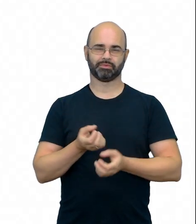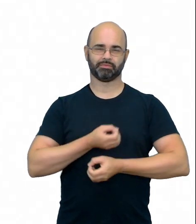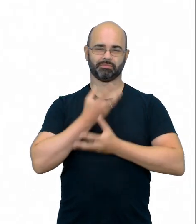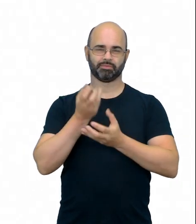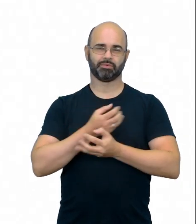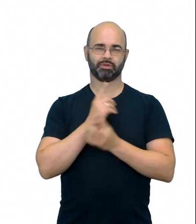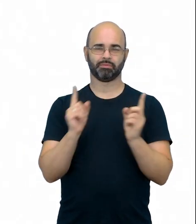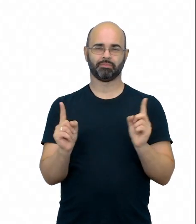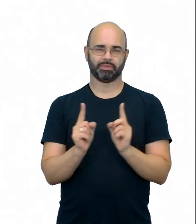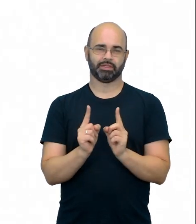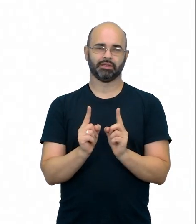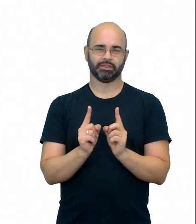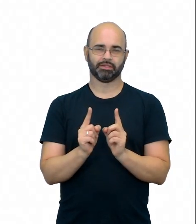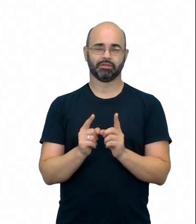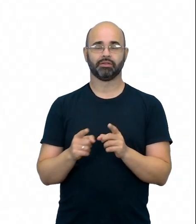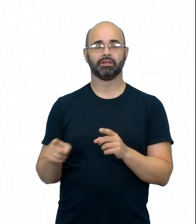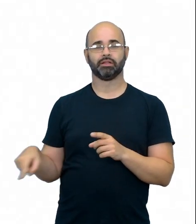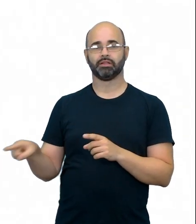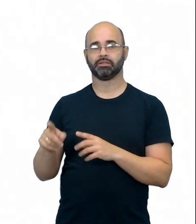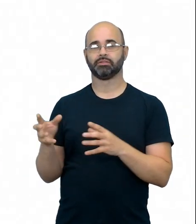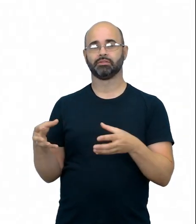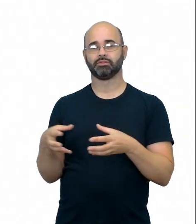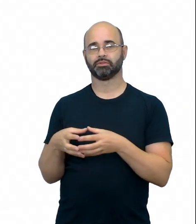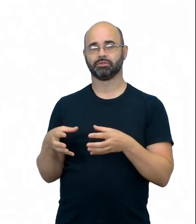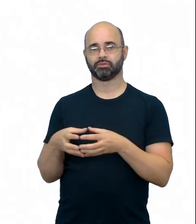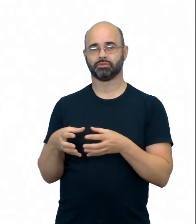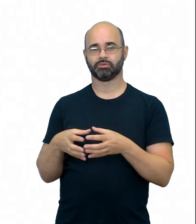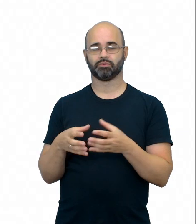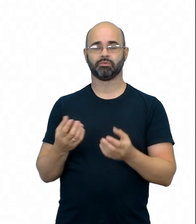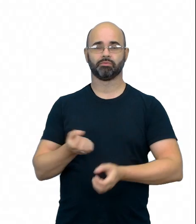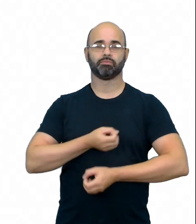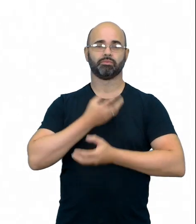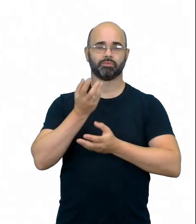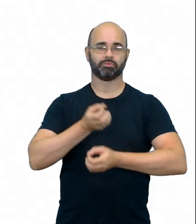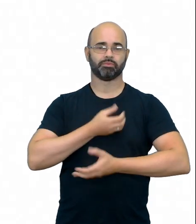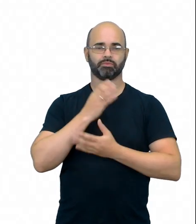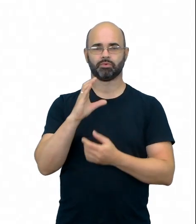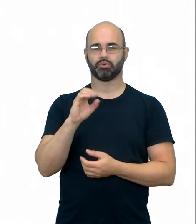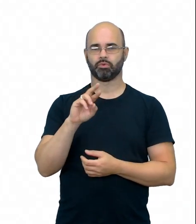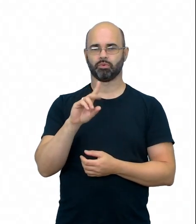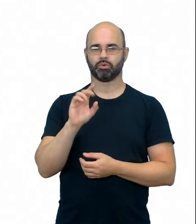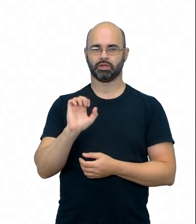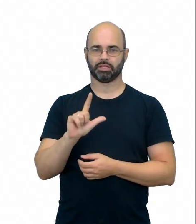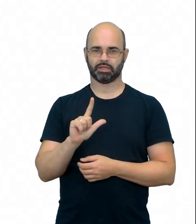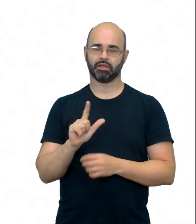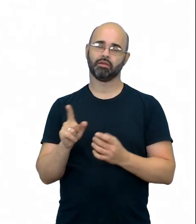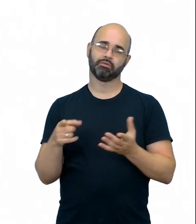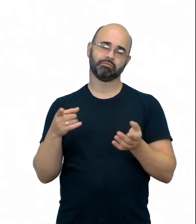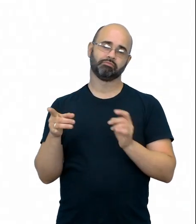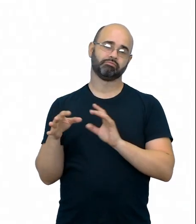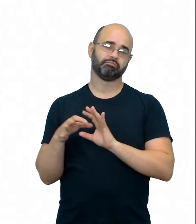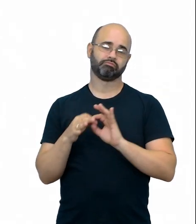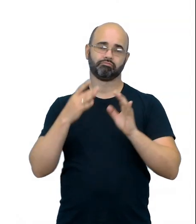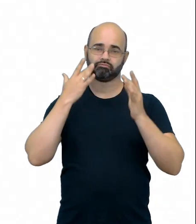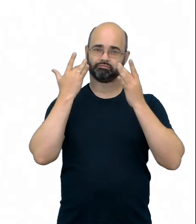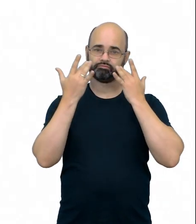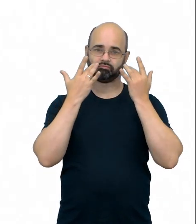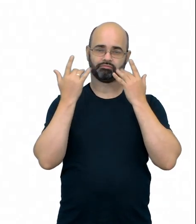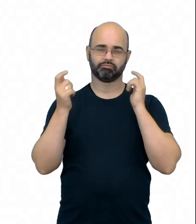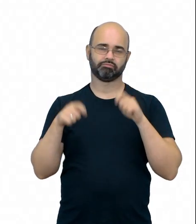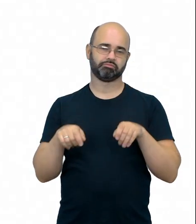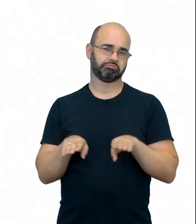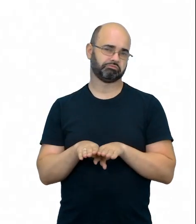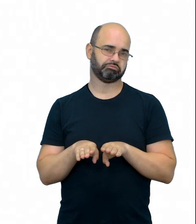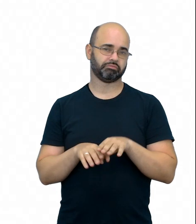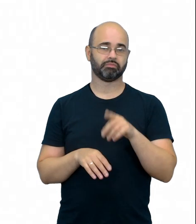só para a leitura dos poemas de cordel, mas também para dramatizar esses enredos. Vocês podem, inclusive, pedir aos